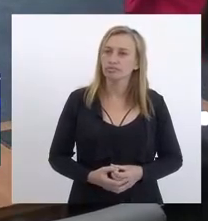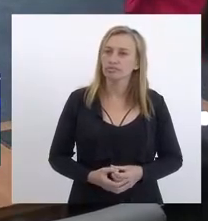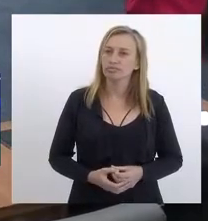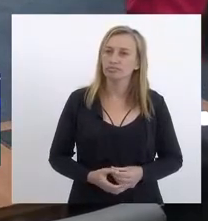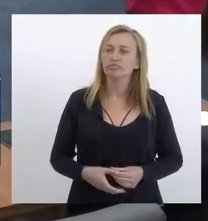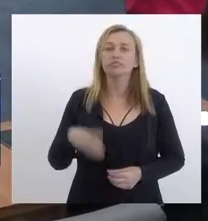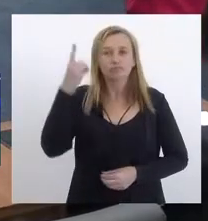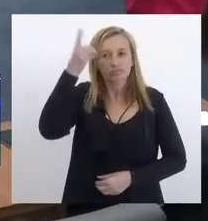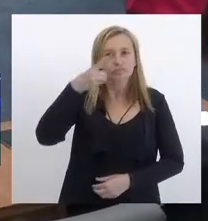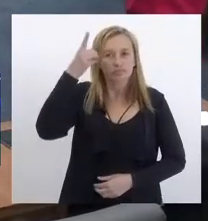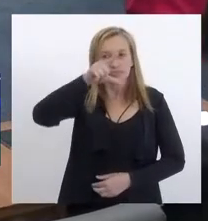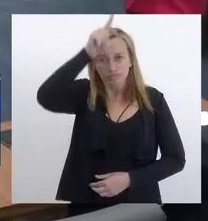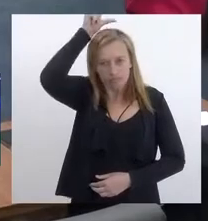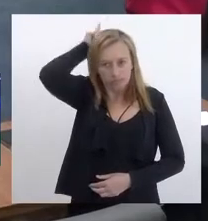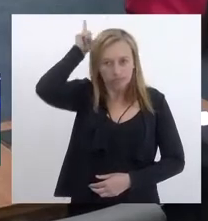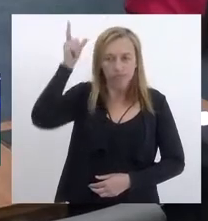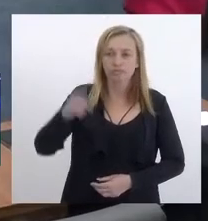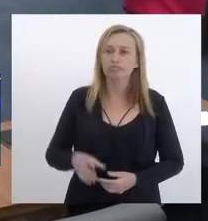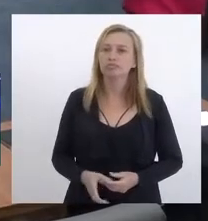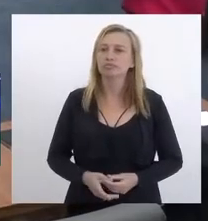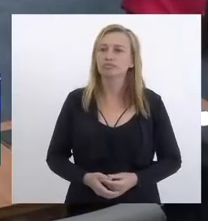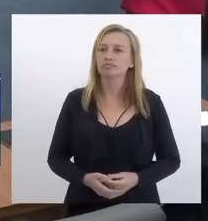Deputado Luiz Paulo.